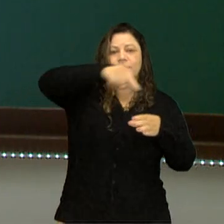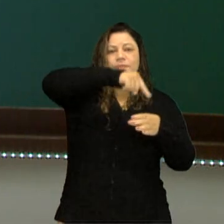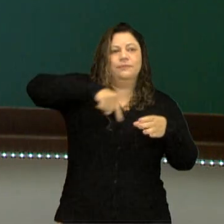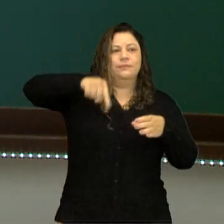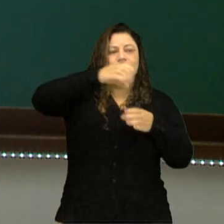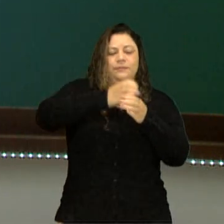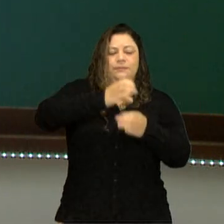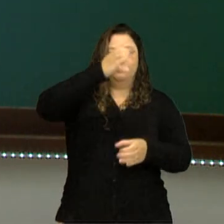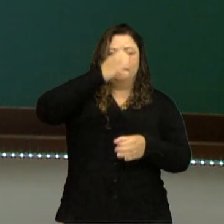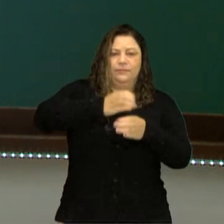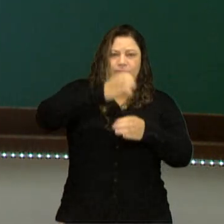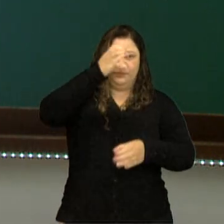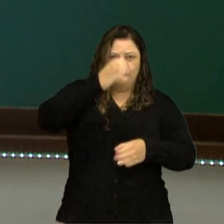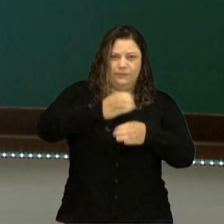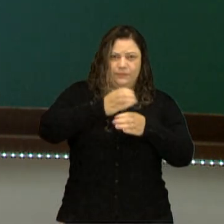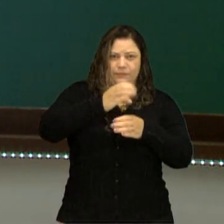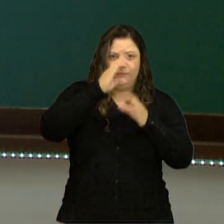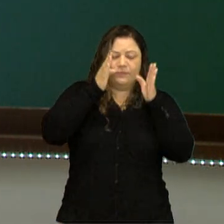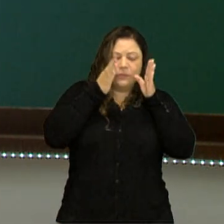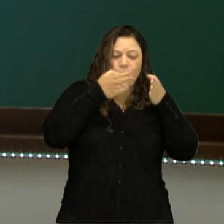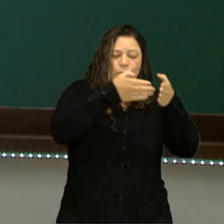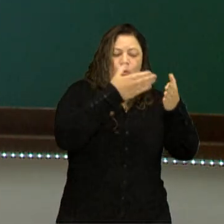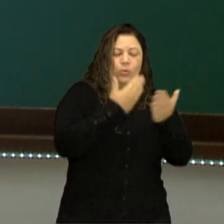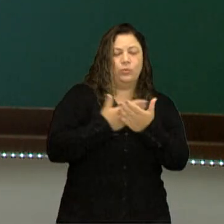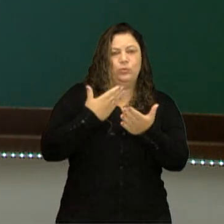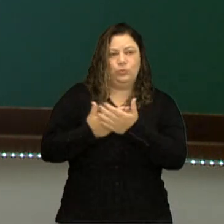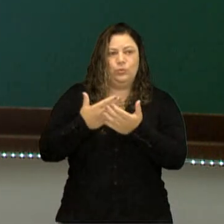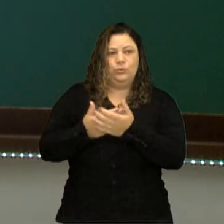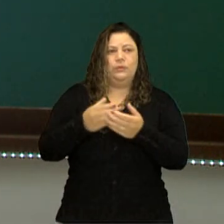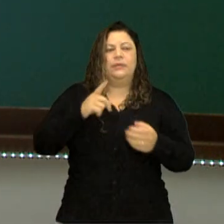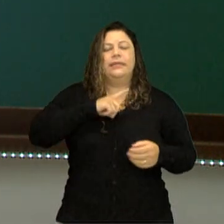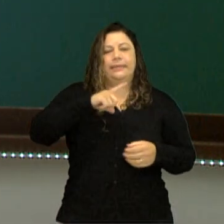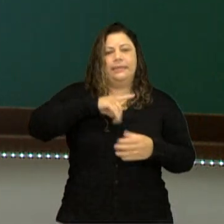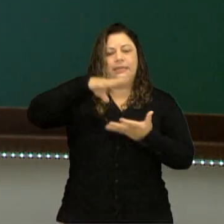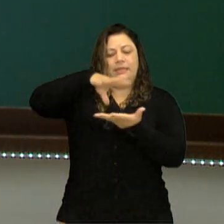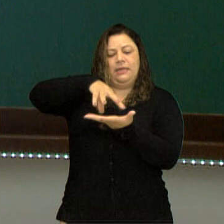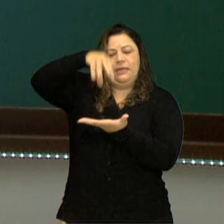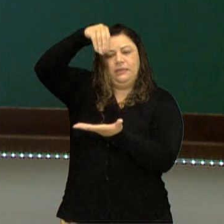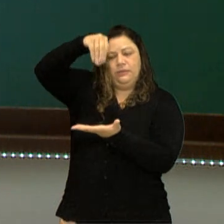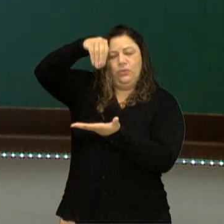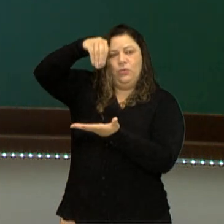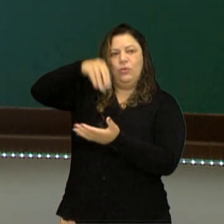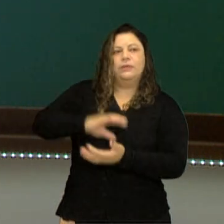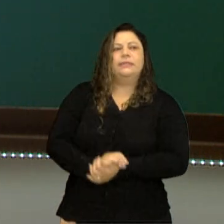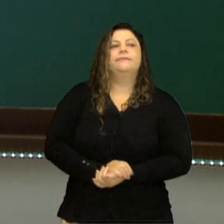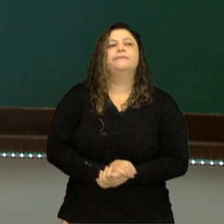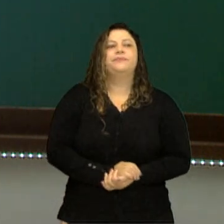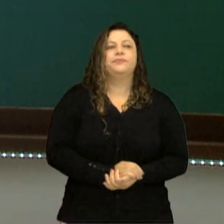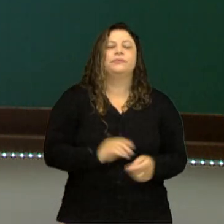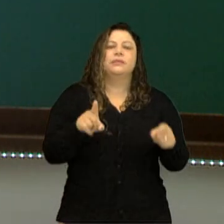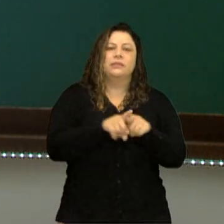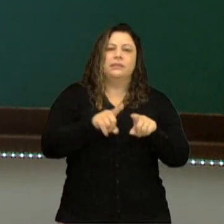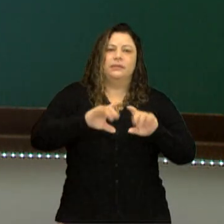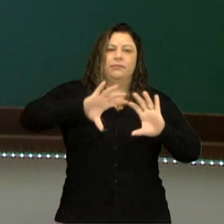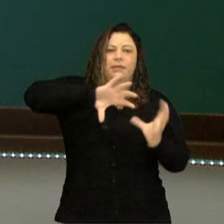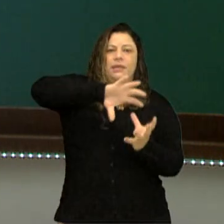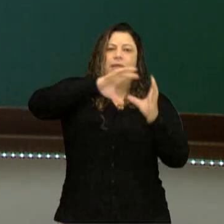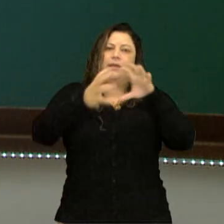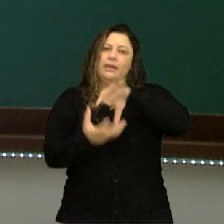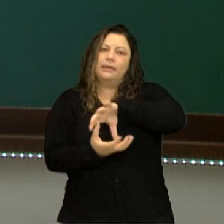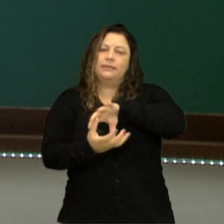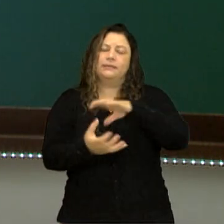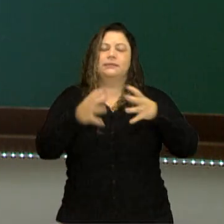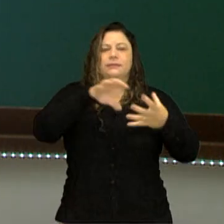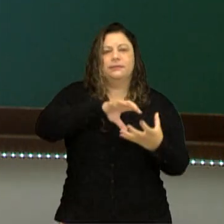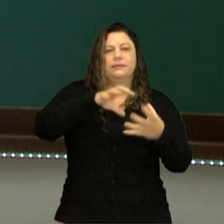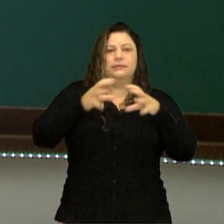temos o cilindro, que é o nosso foco de estudo, temos aqui o cone, que a gente vai estudar à frente, e aqui é a nossa esfera, tá? Que